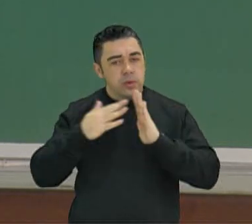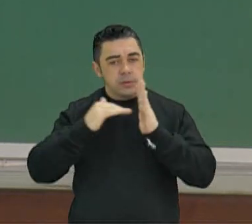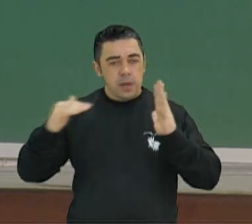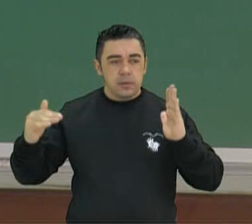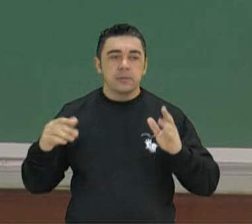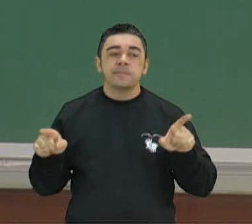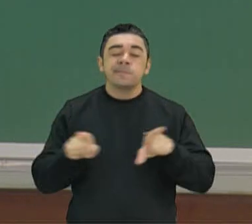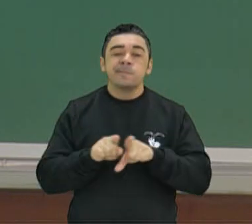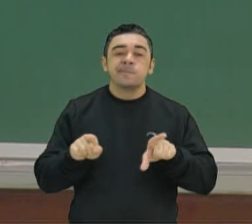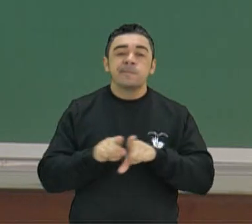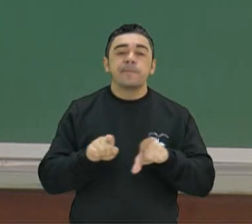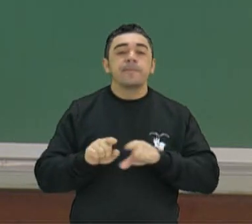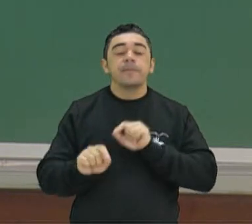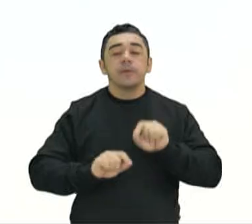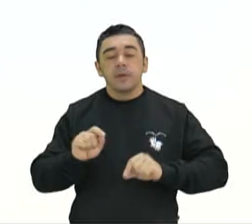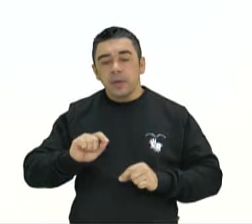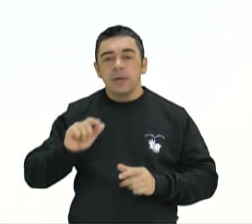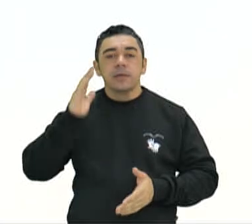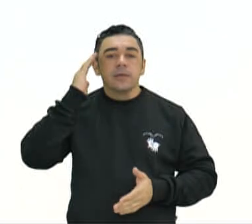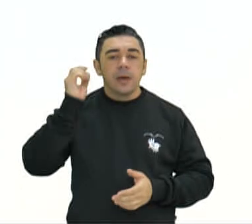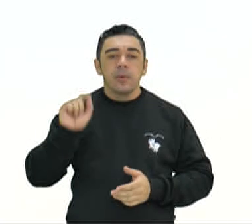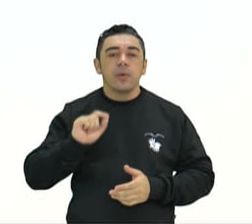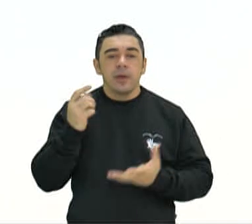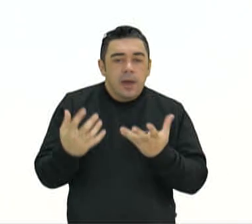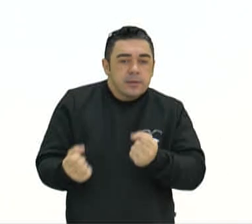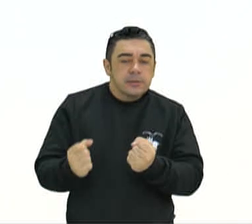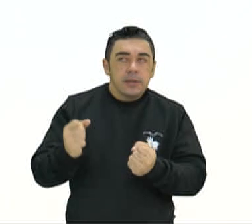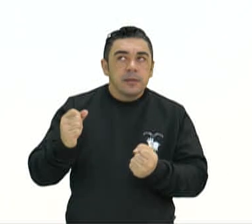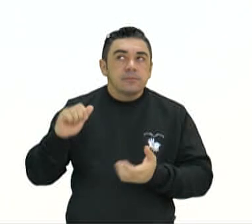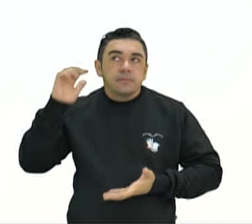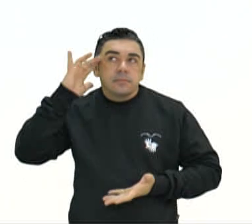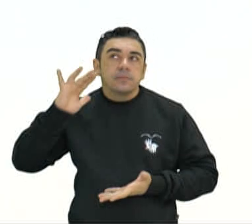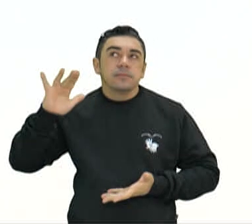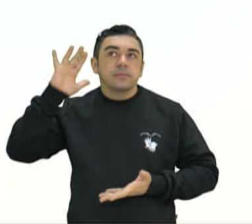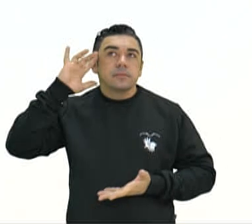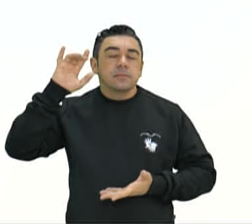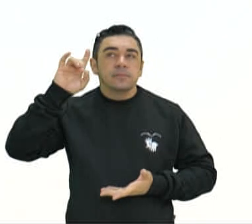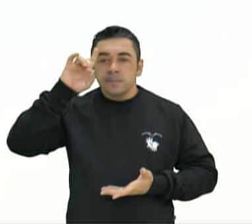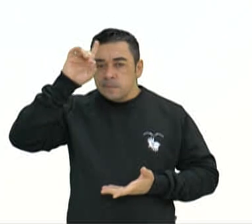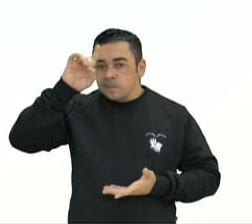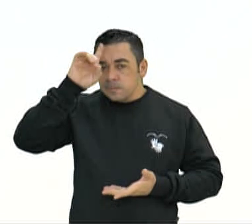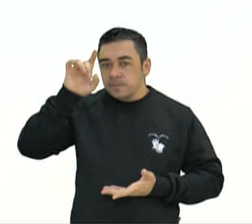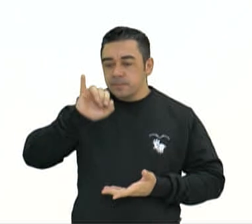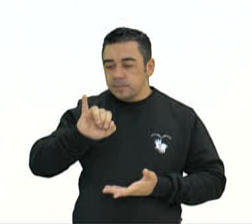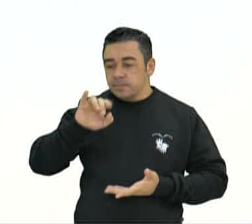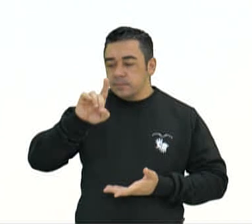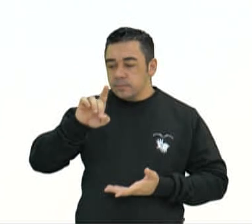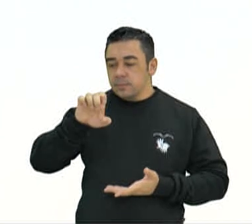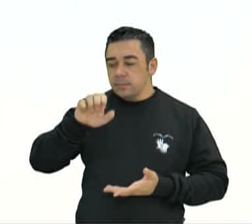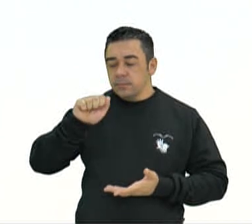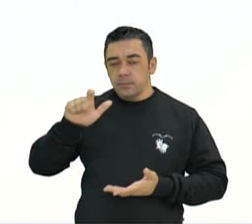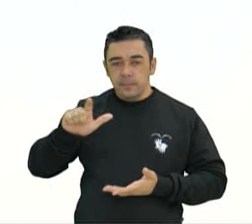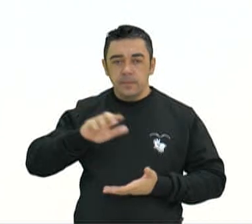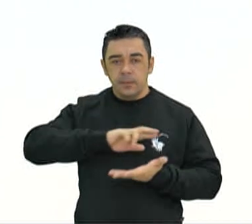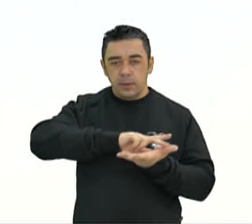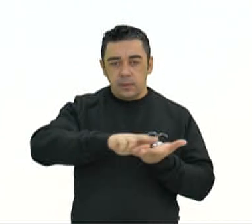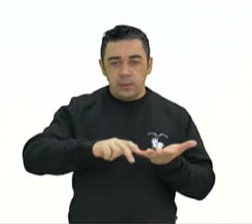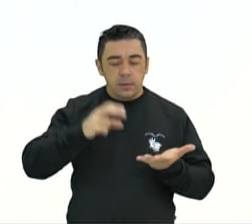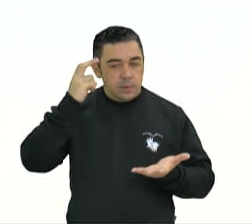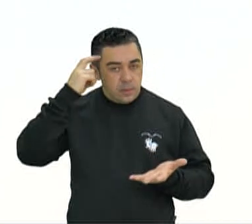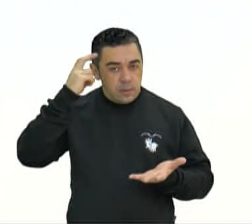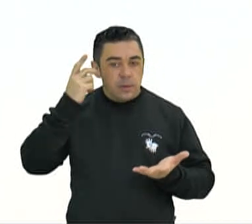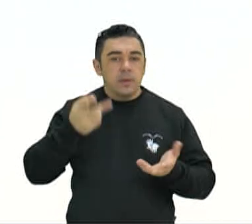E determina também aquilo que é considerado ideal. Então, quando você observa diferentes culturas, percebe-se muitas vezes